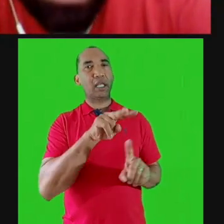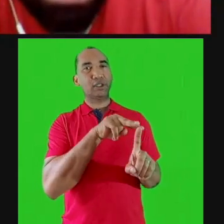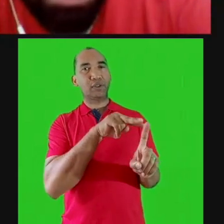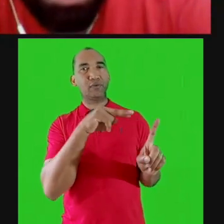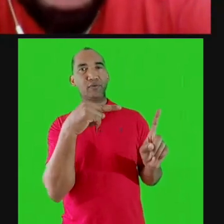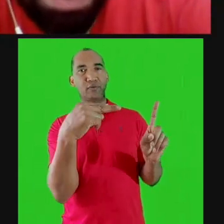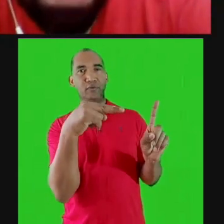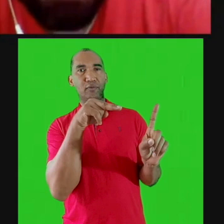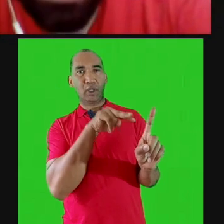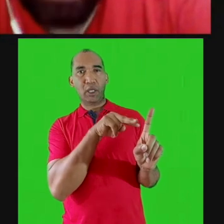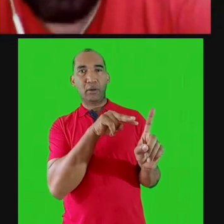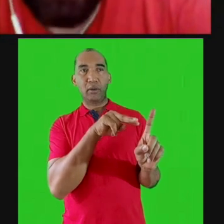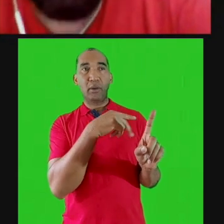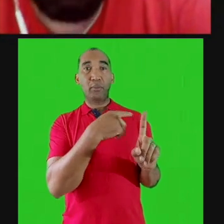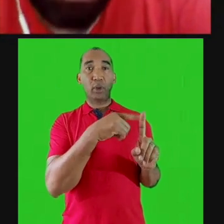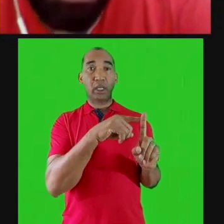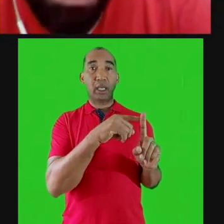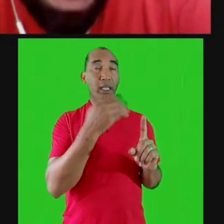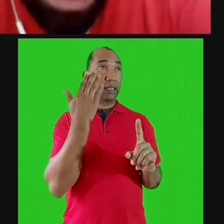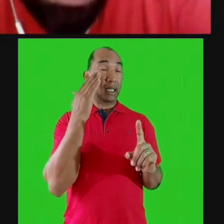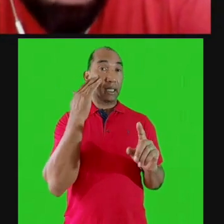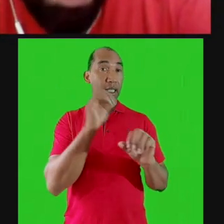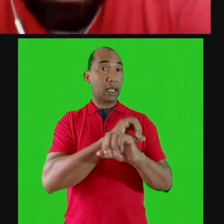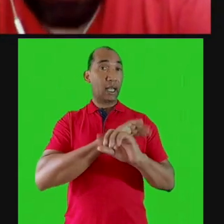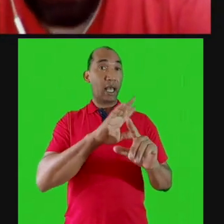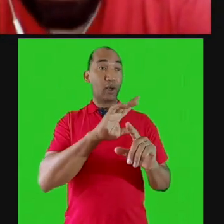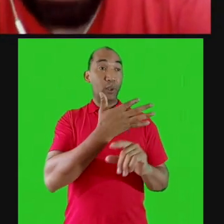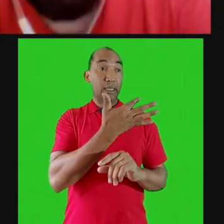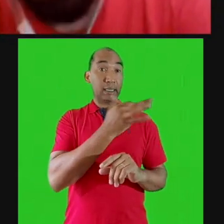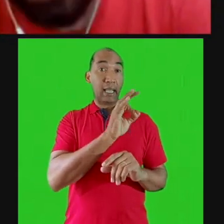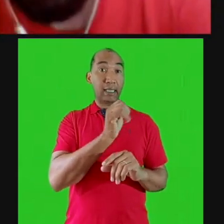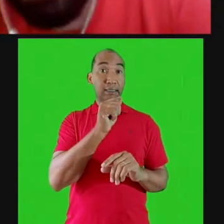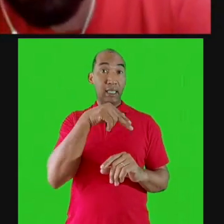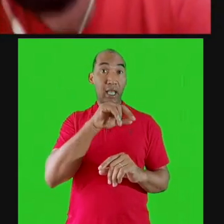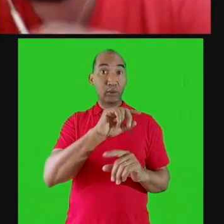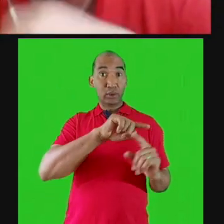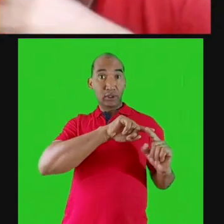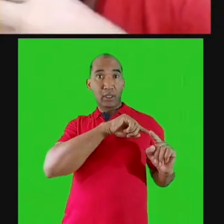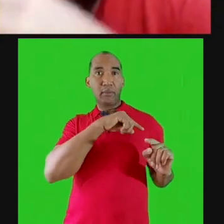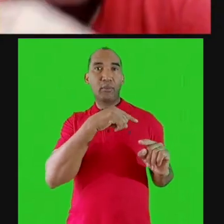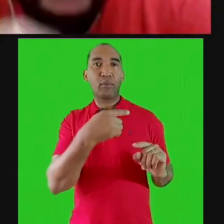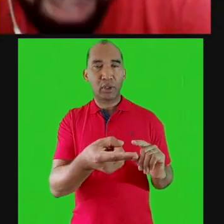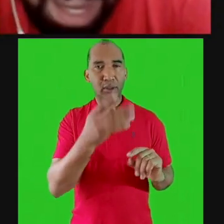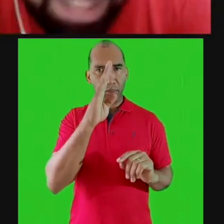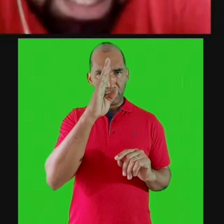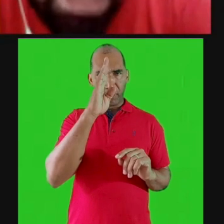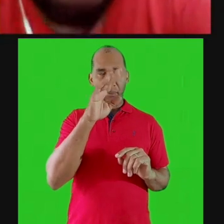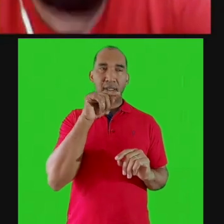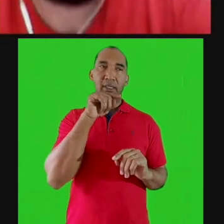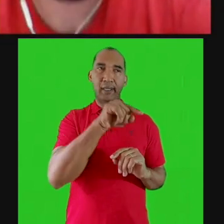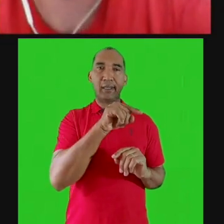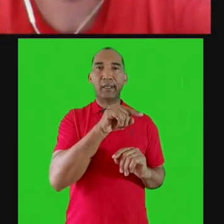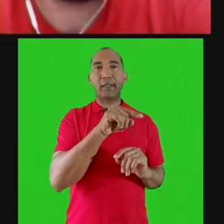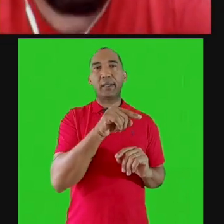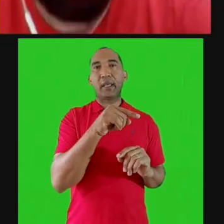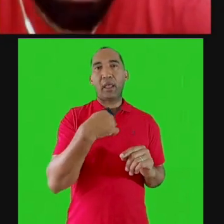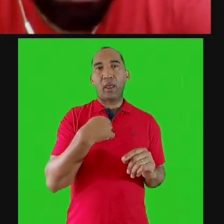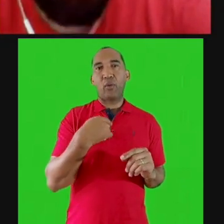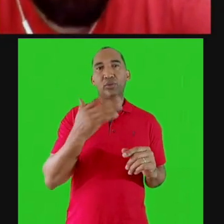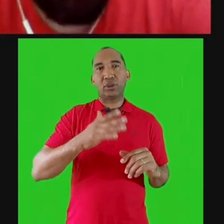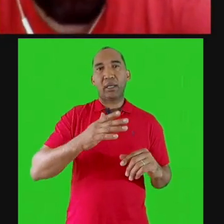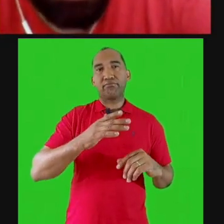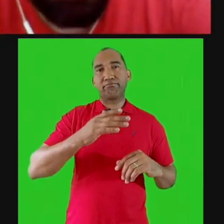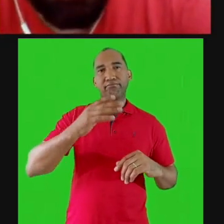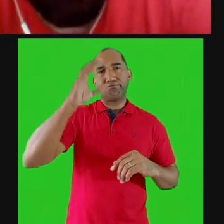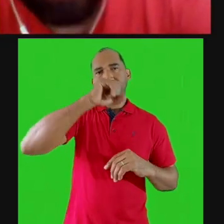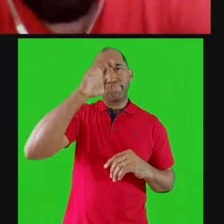principalmente, eu entendo totalmente, 10 anos depois, como a gente olha para esse filme, principalmente hoje, quando eu tenho acesso a ser uma pessoa mais politizada, quando eu